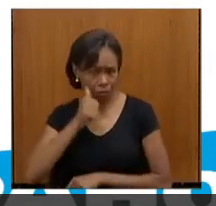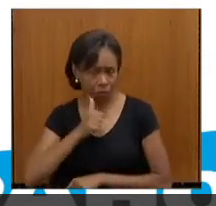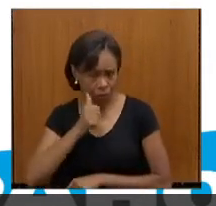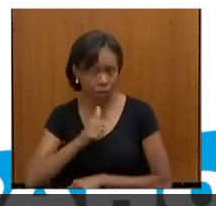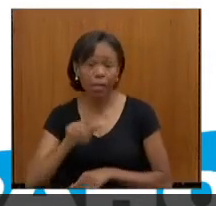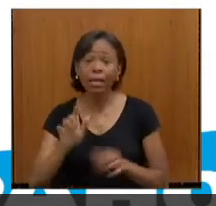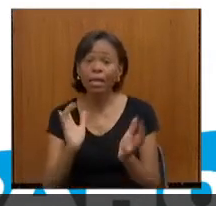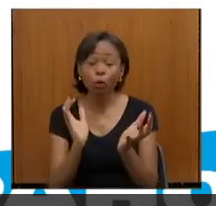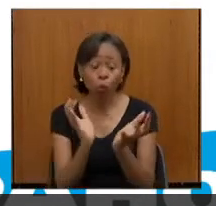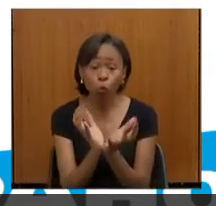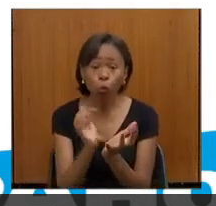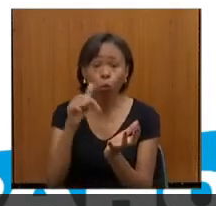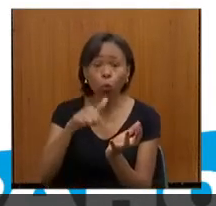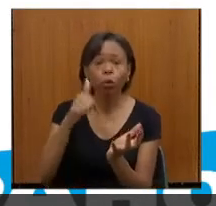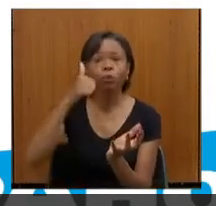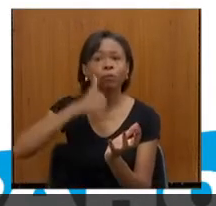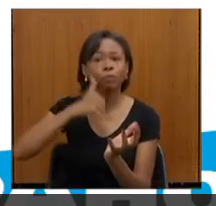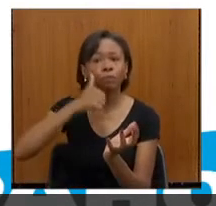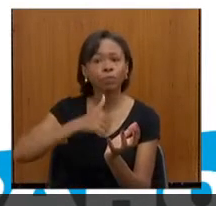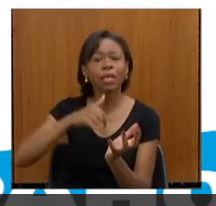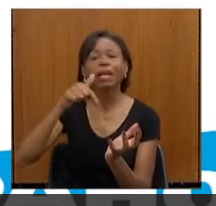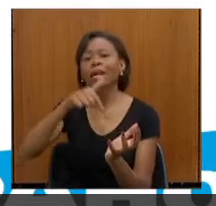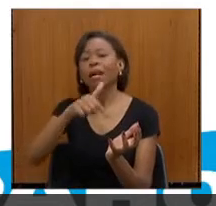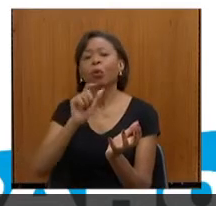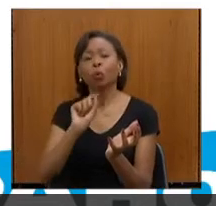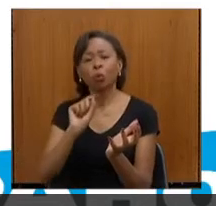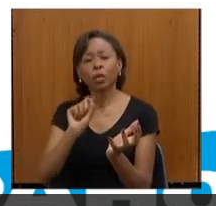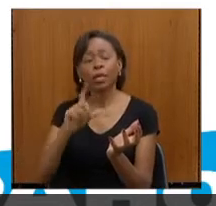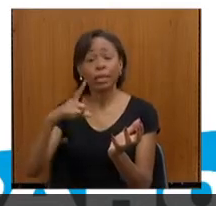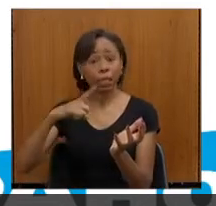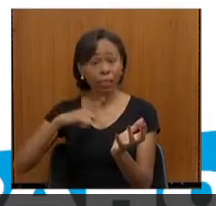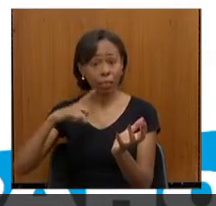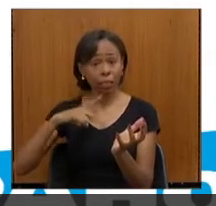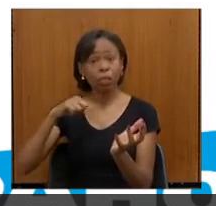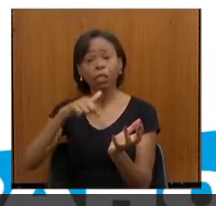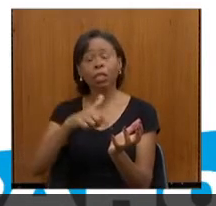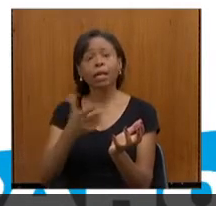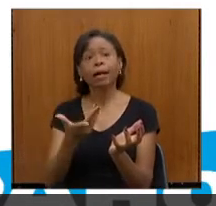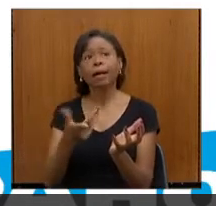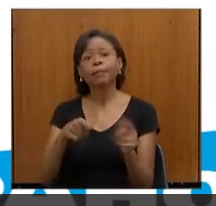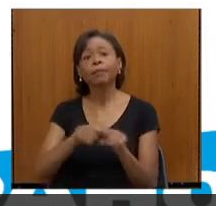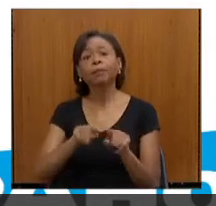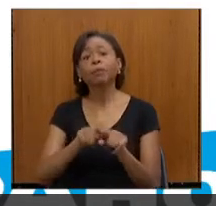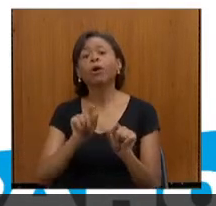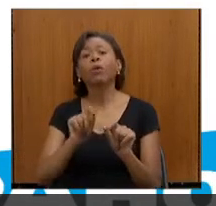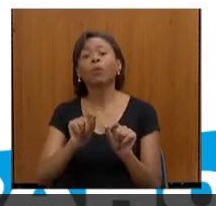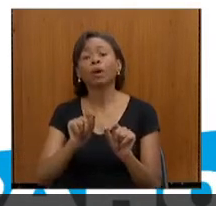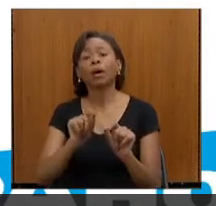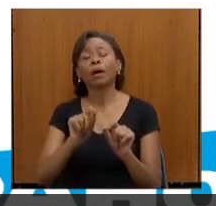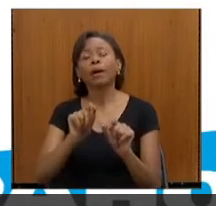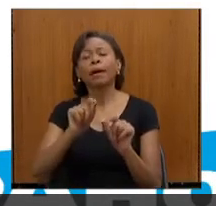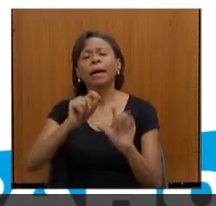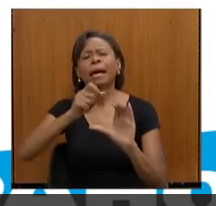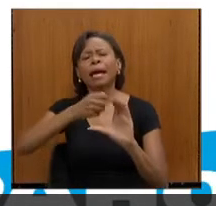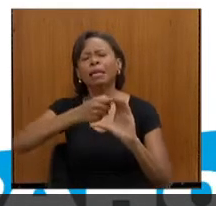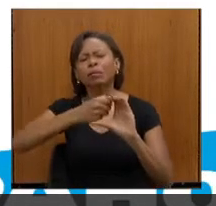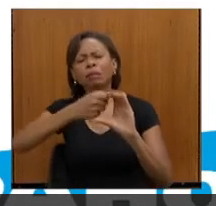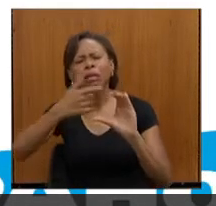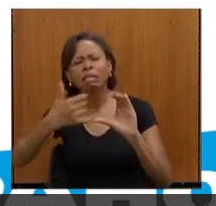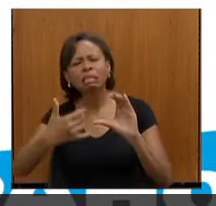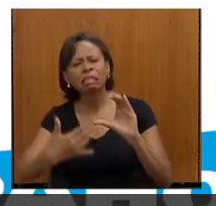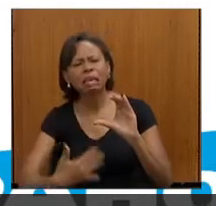e aquelas que tinham um conjunto de característica, como